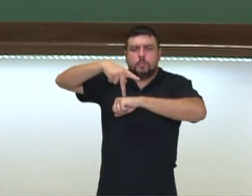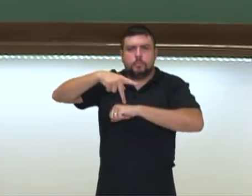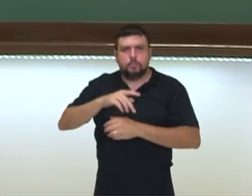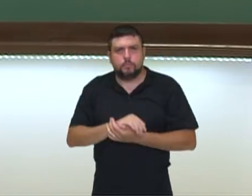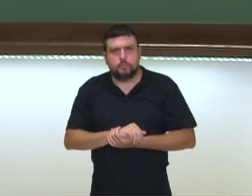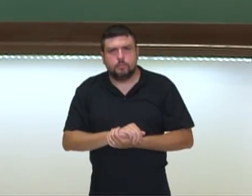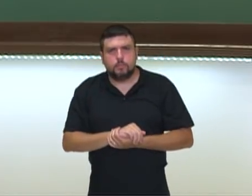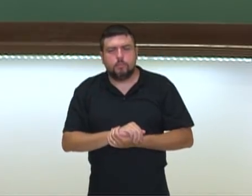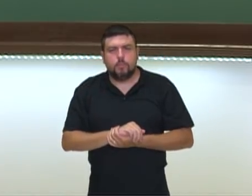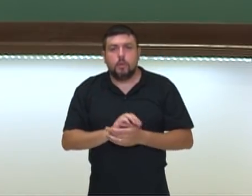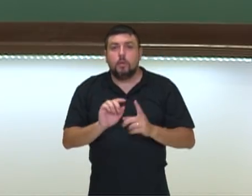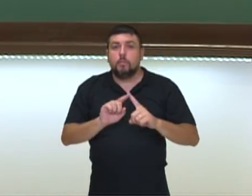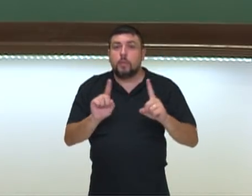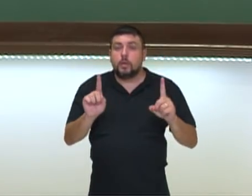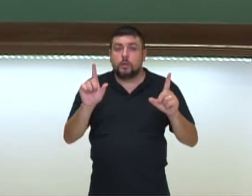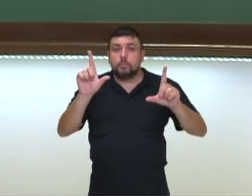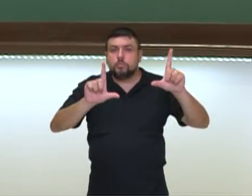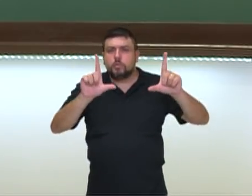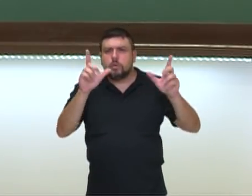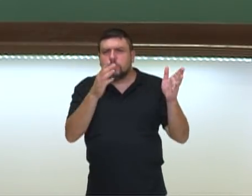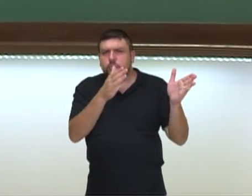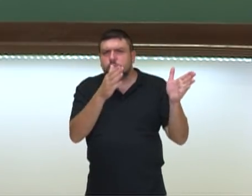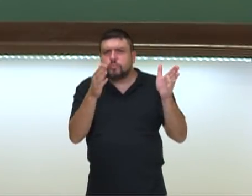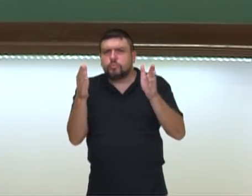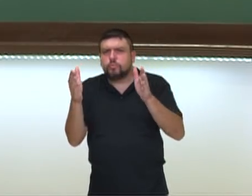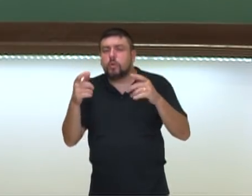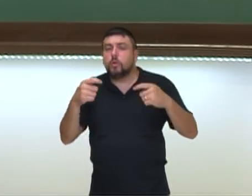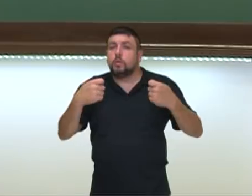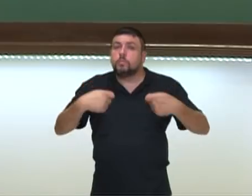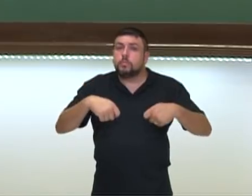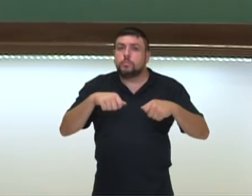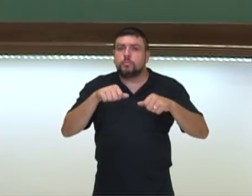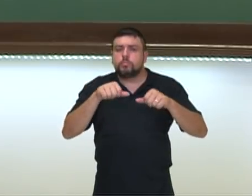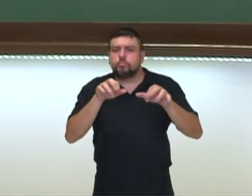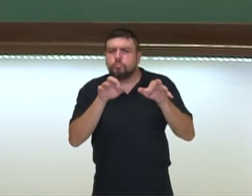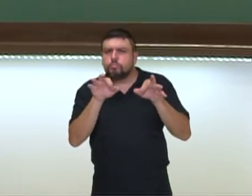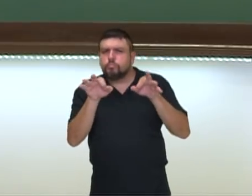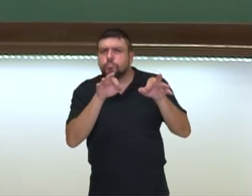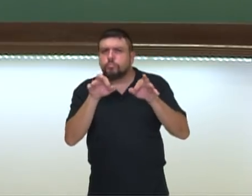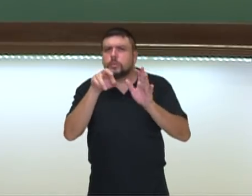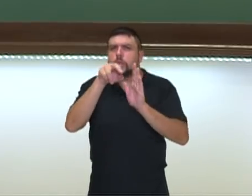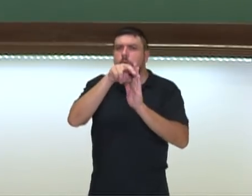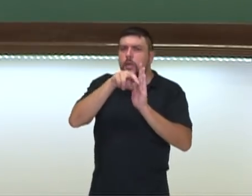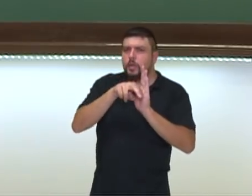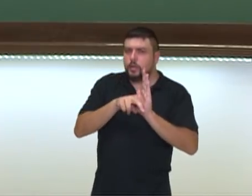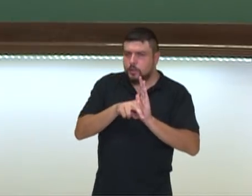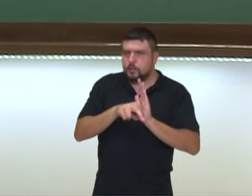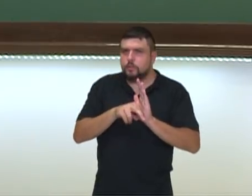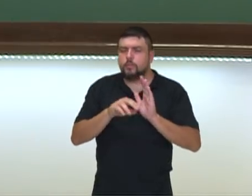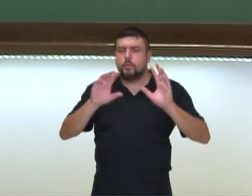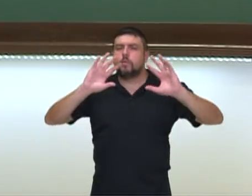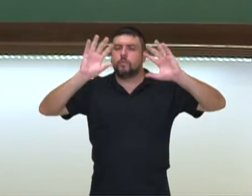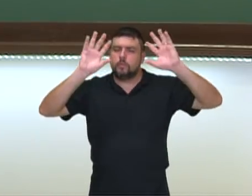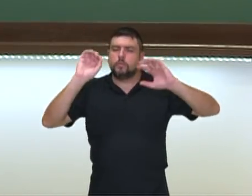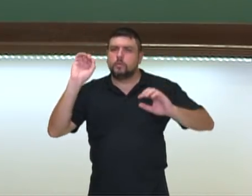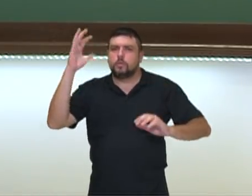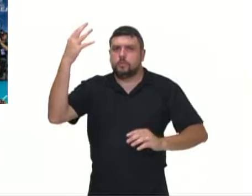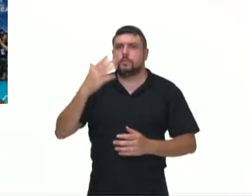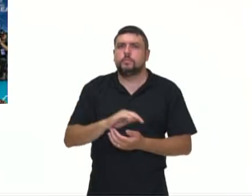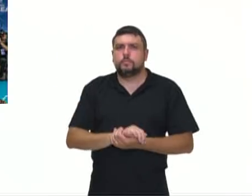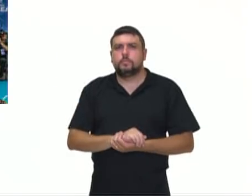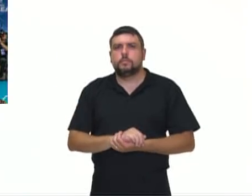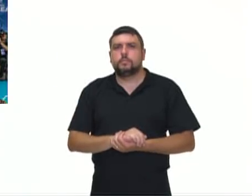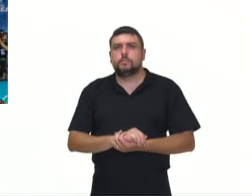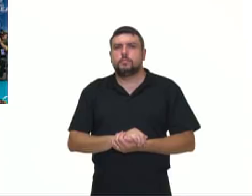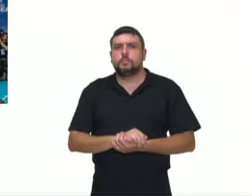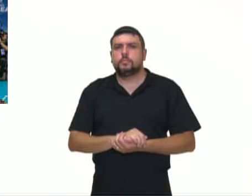algumas adaptações, algumas alterações nas regras sejam feitas. E foi isso que aconteceu com o voleibol. À medida que